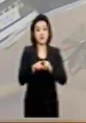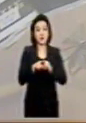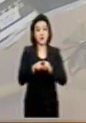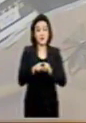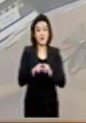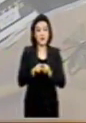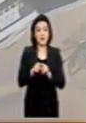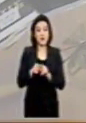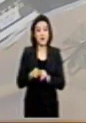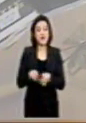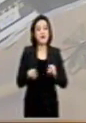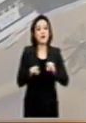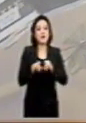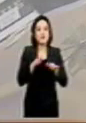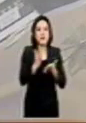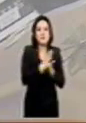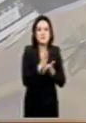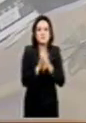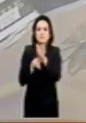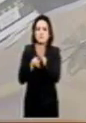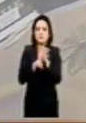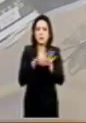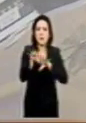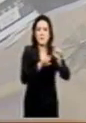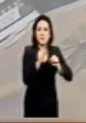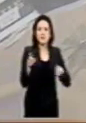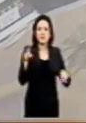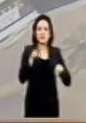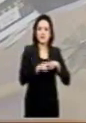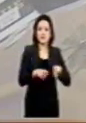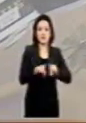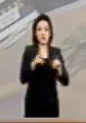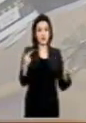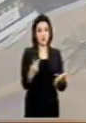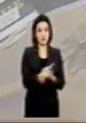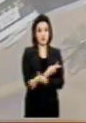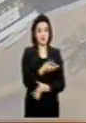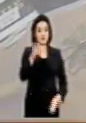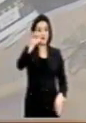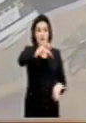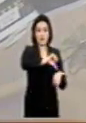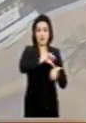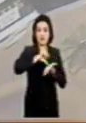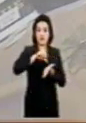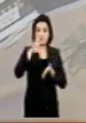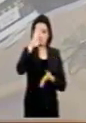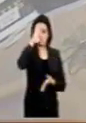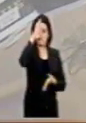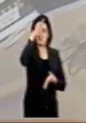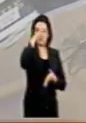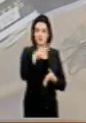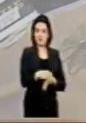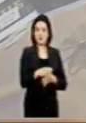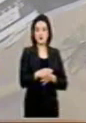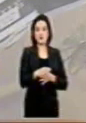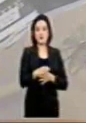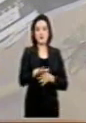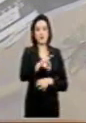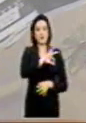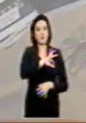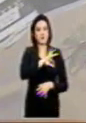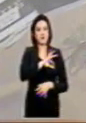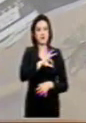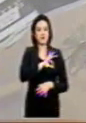serem cumpridas na sede da Polícia Legislativa, localizada nas dependências do Senado Federal.